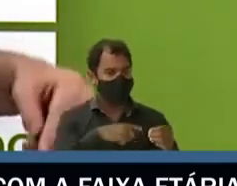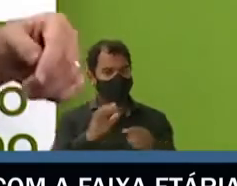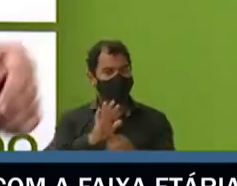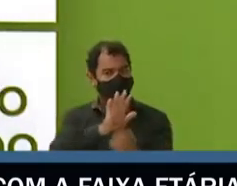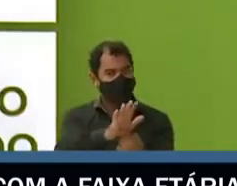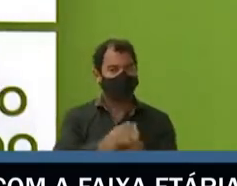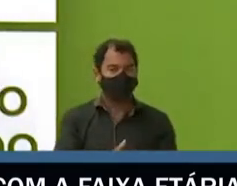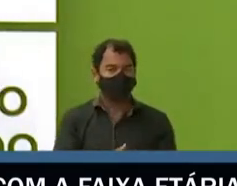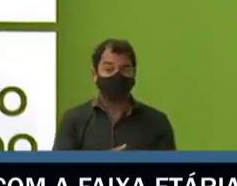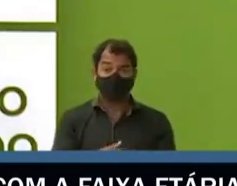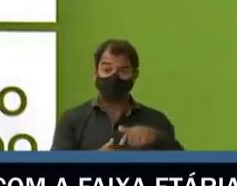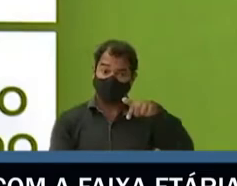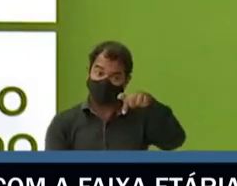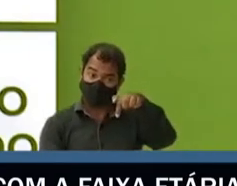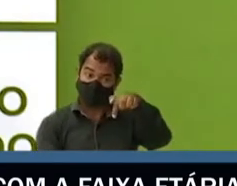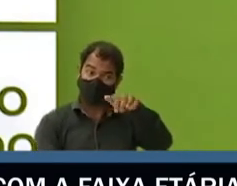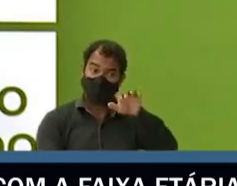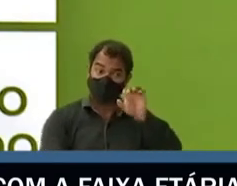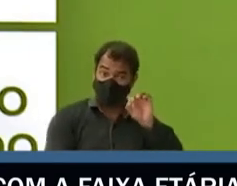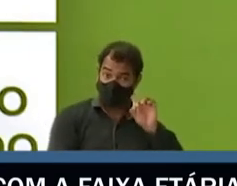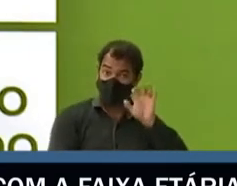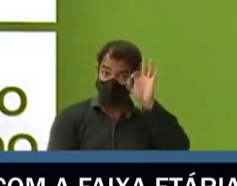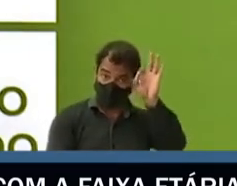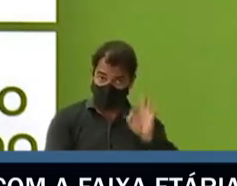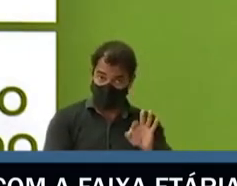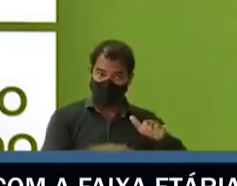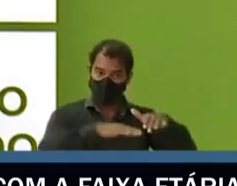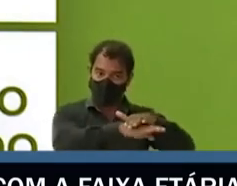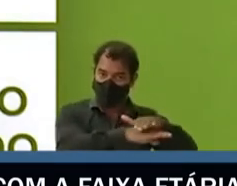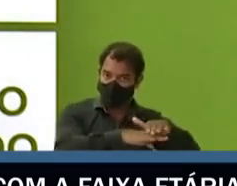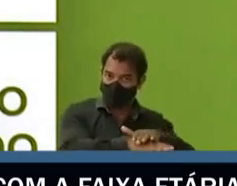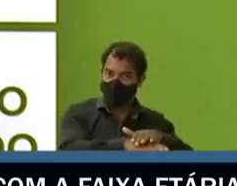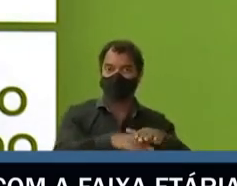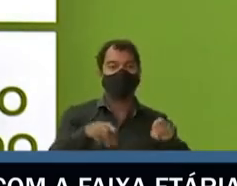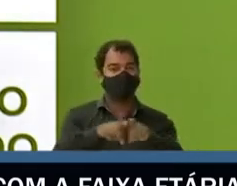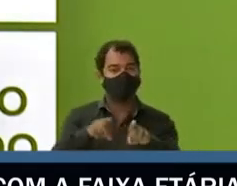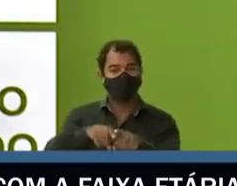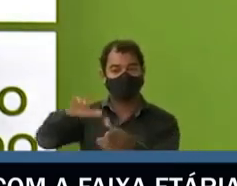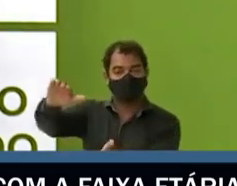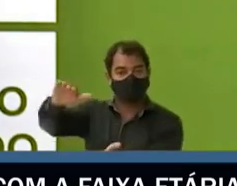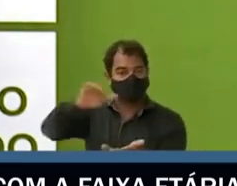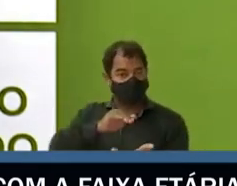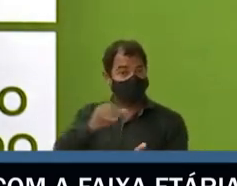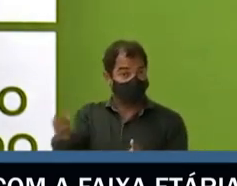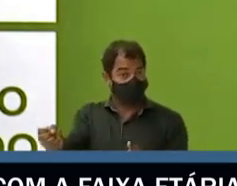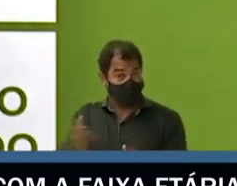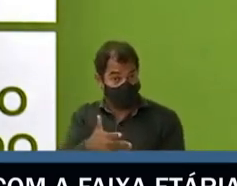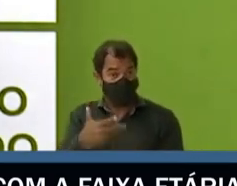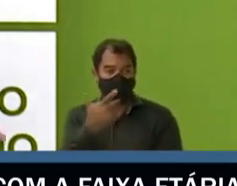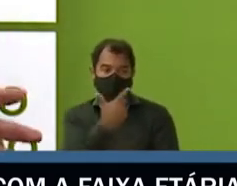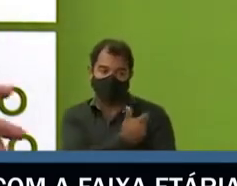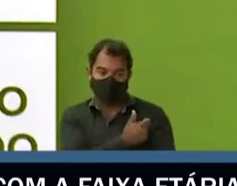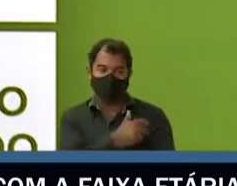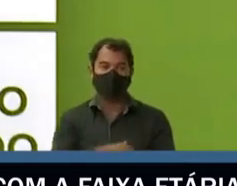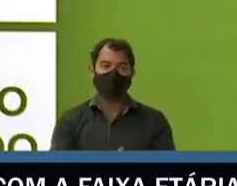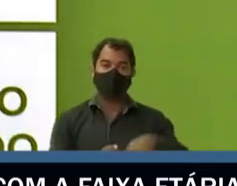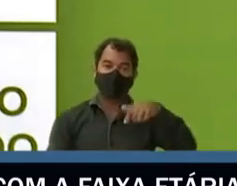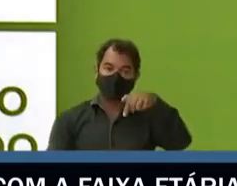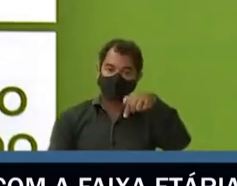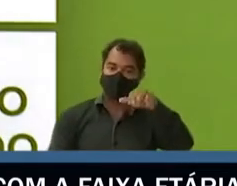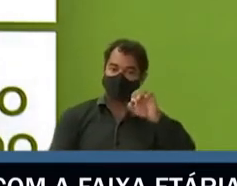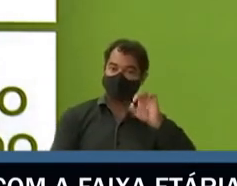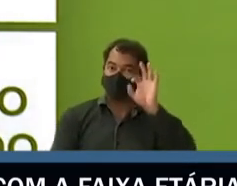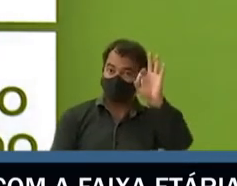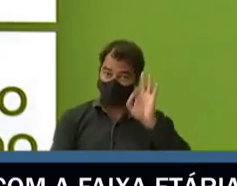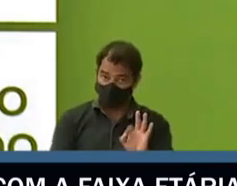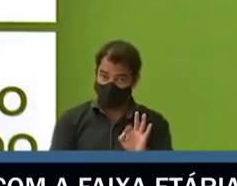já estão nos estoques dos municípios, as que vão chegar nas próximas remessas,